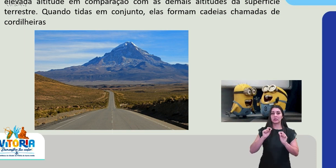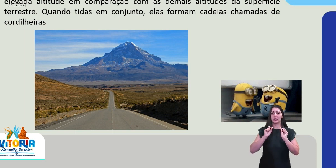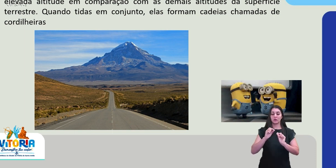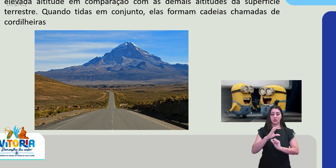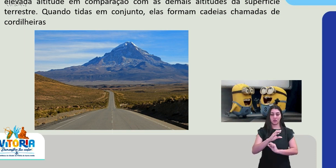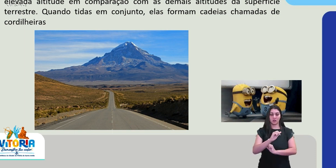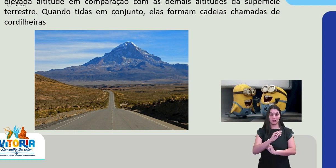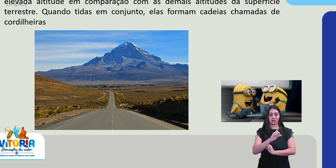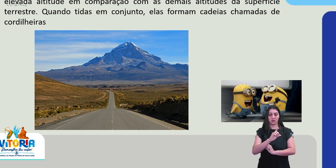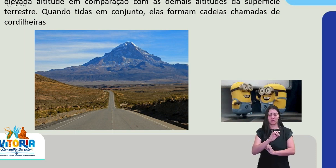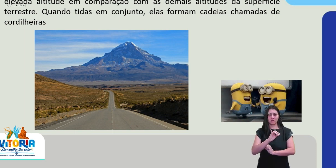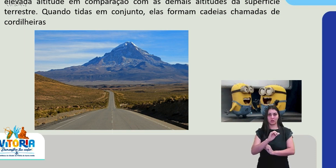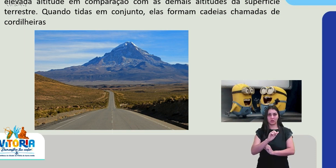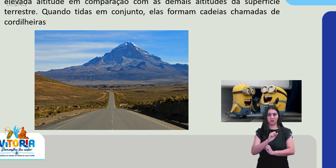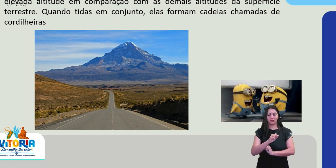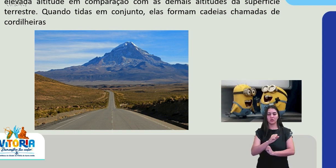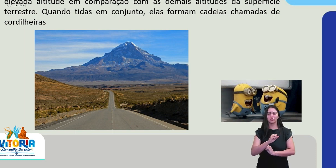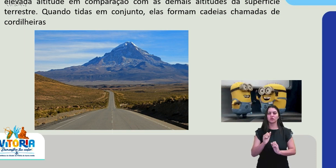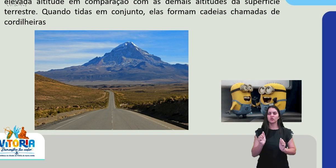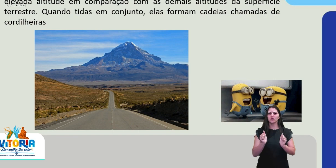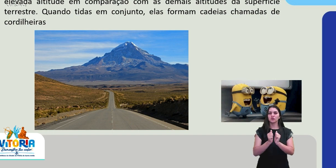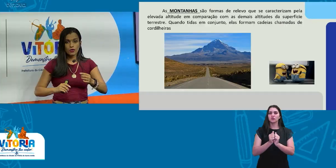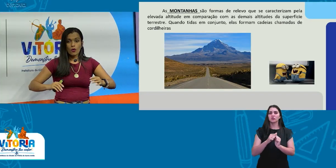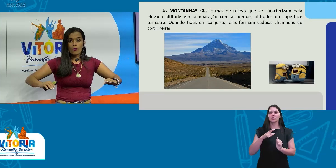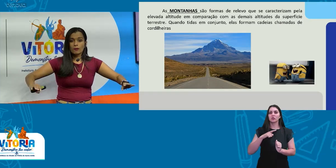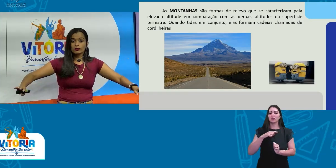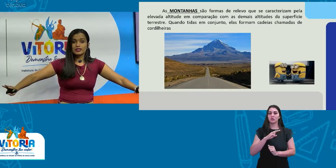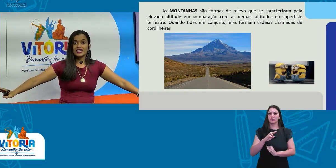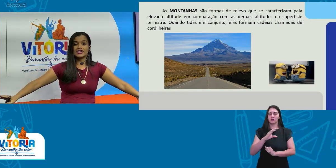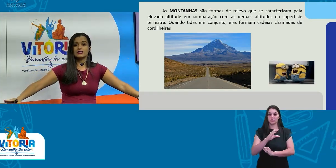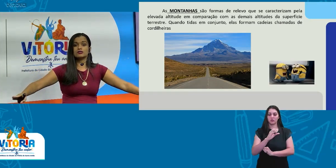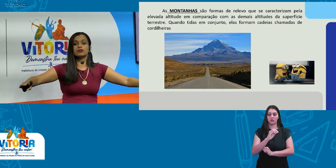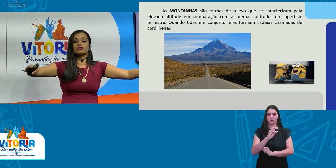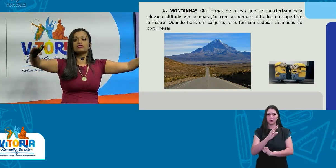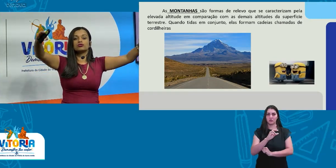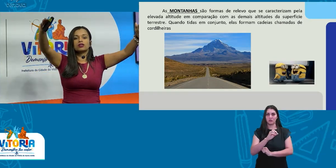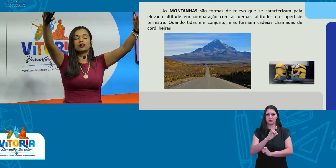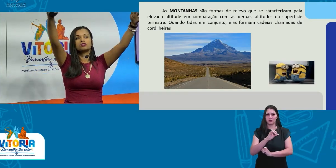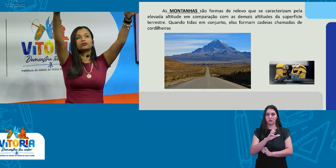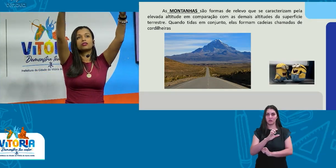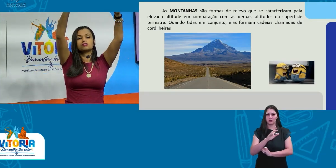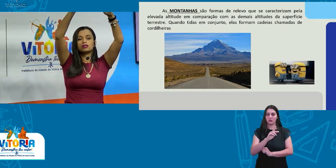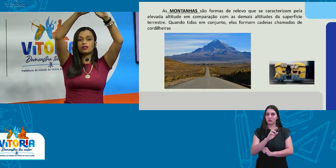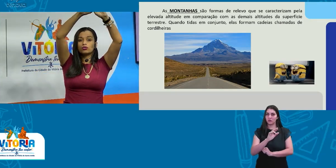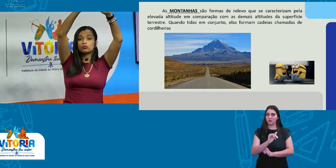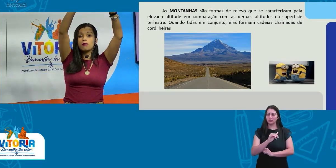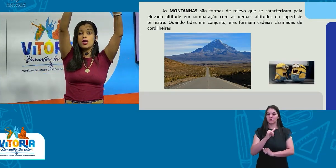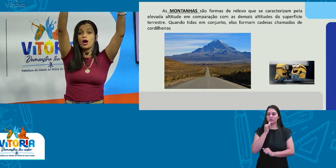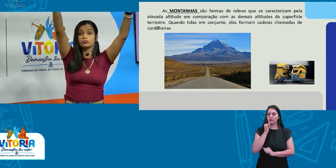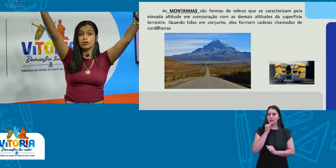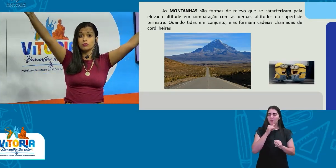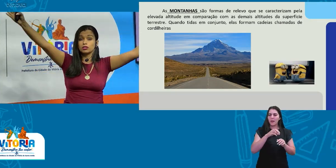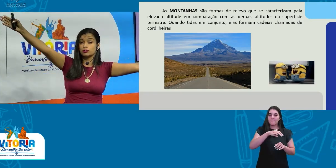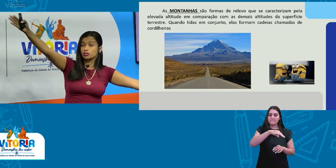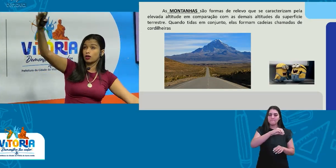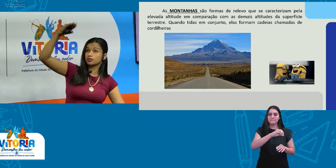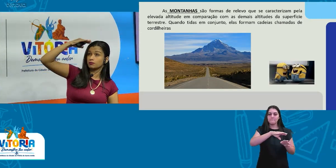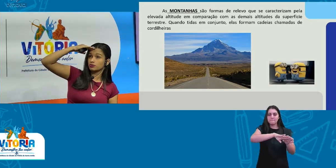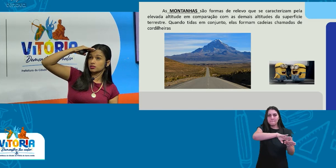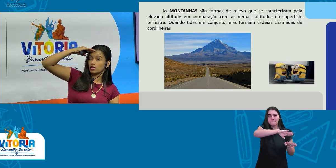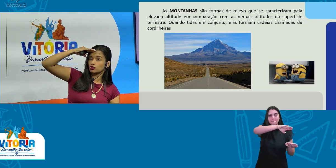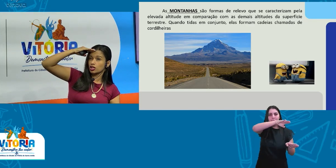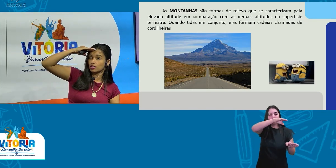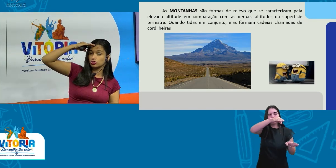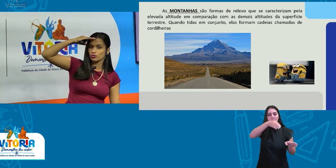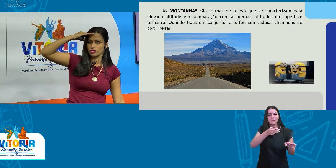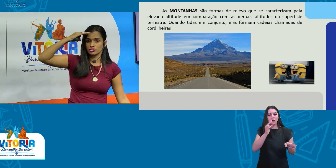cadeias chamadas de cordilheiras. Então, presta atenção. Uma montanha é aqueles picozinhos, aquelas montanhas, aquele negócio bem altão que você olha assim